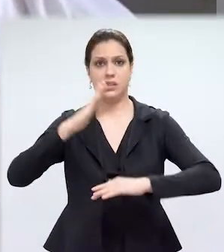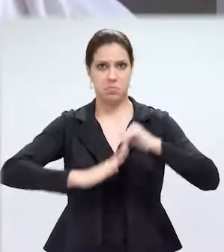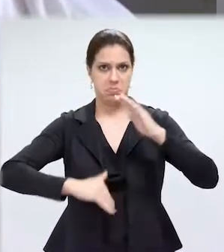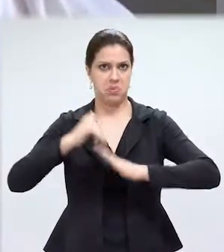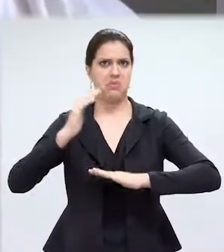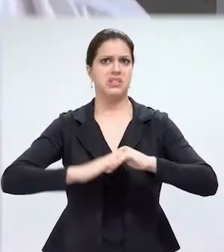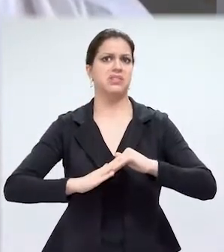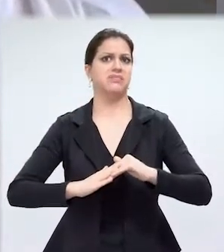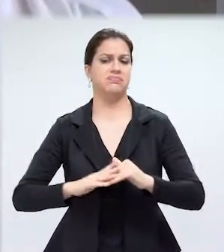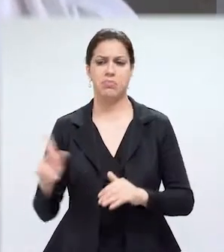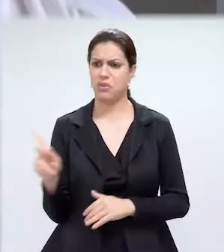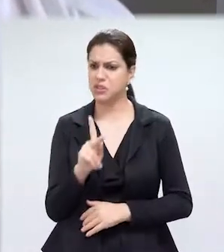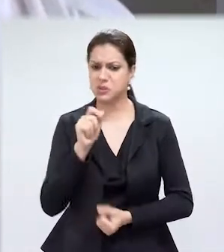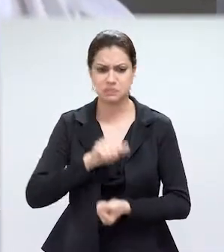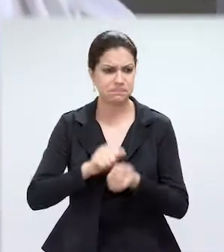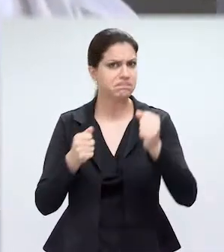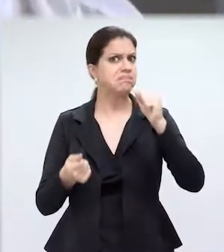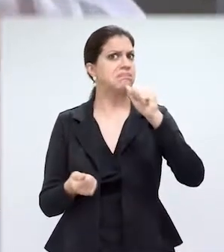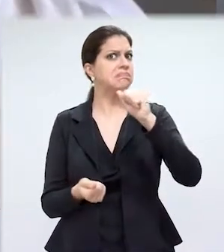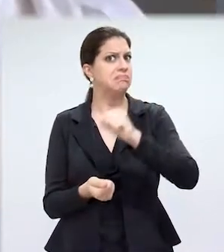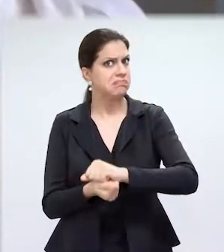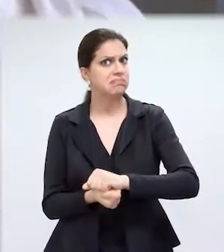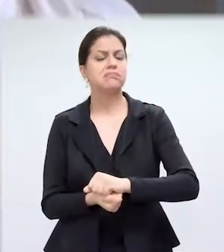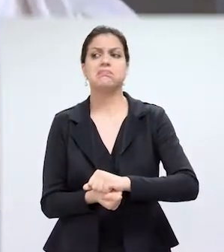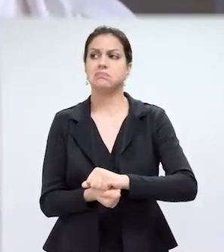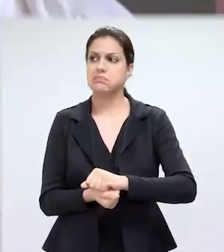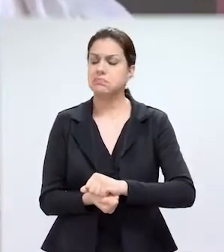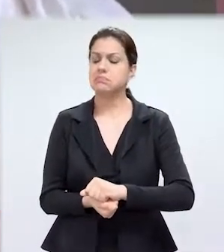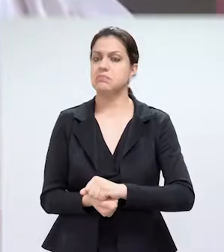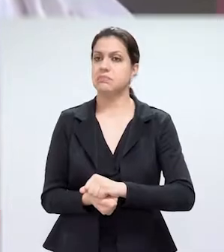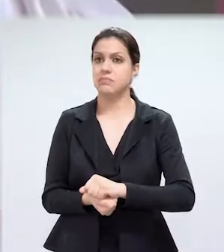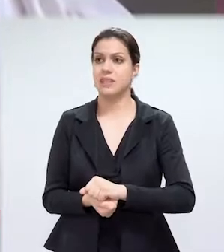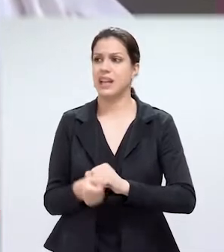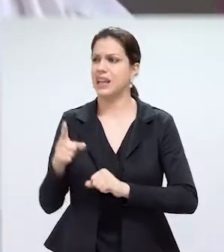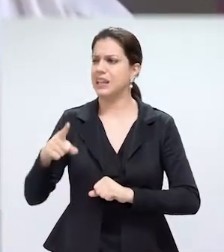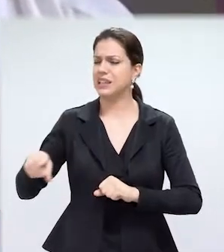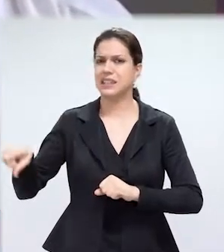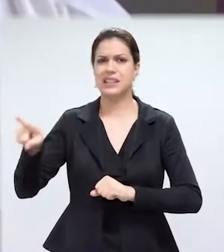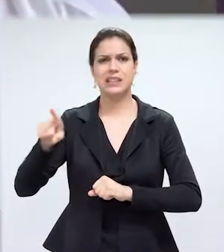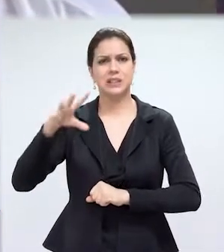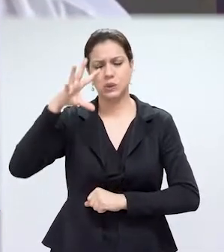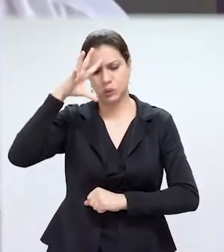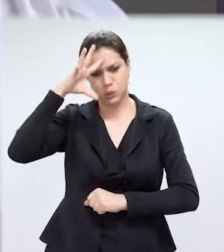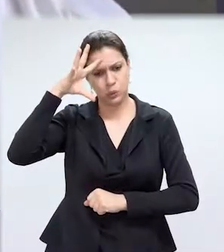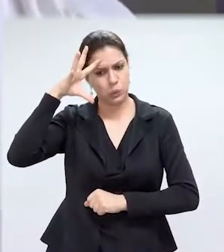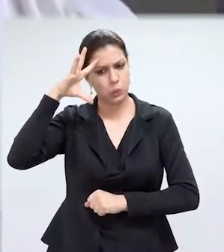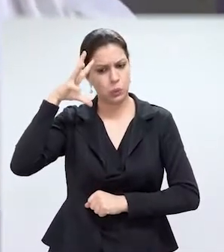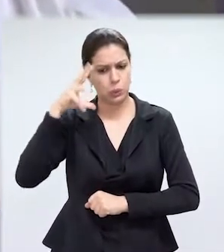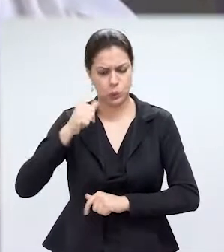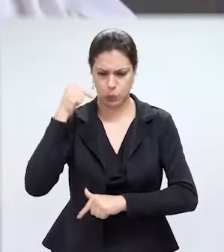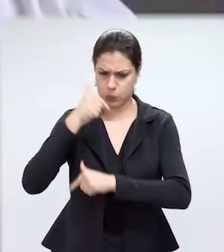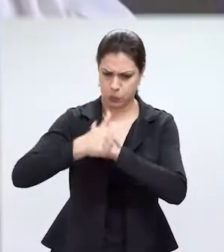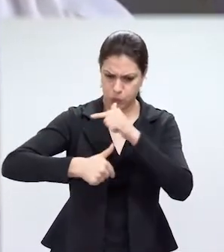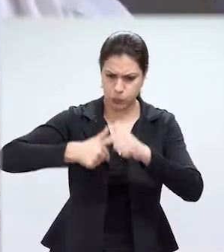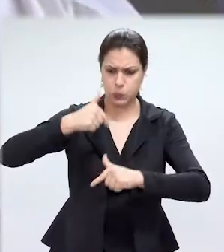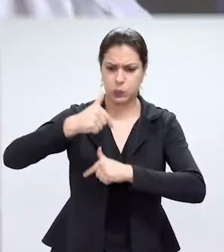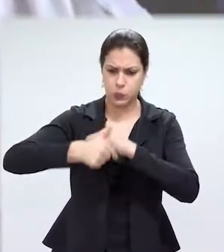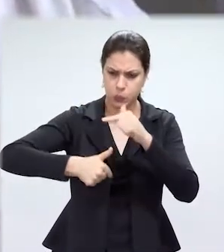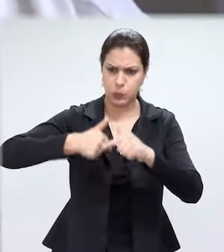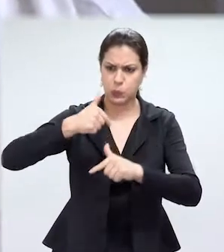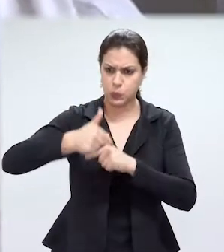de encontrar em outra profissão. Então, realmente, os professores, eles estão fazendo o que